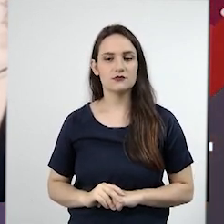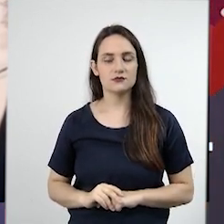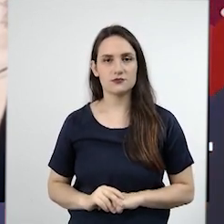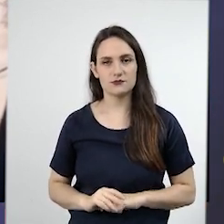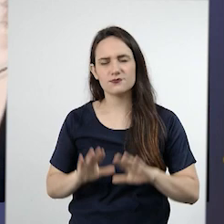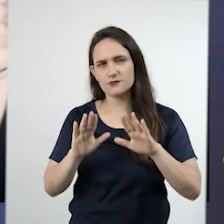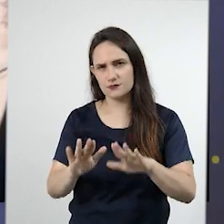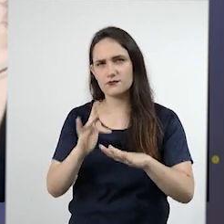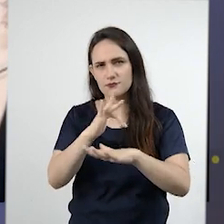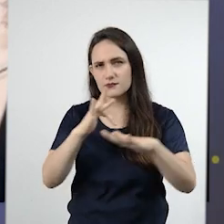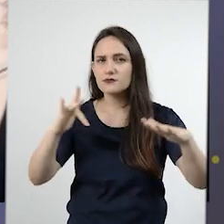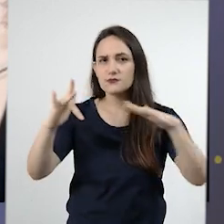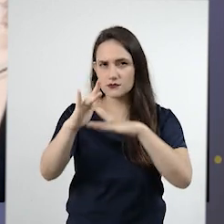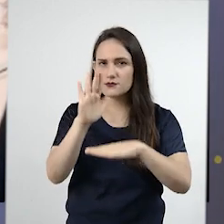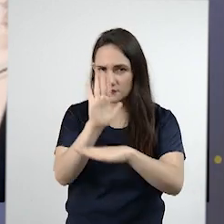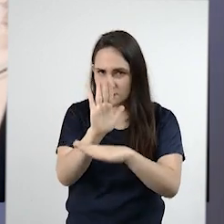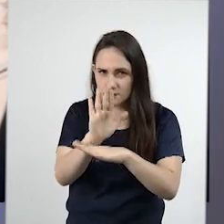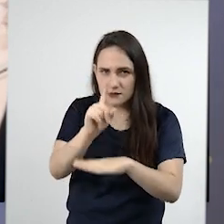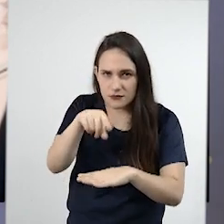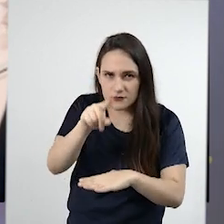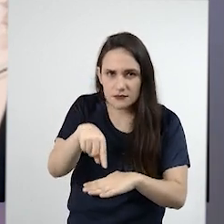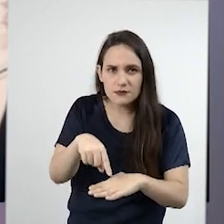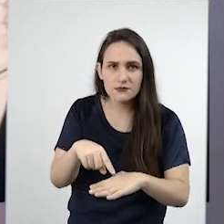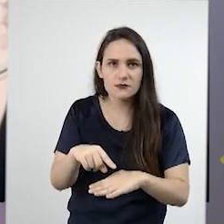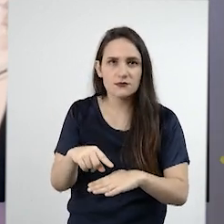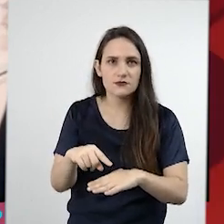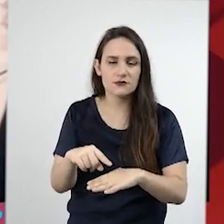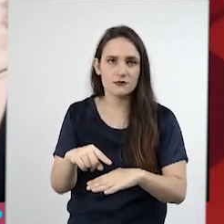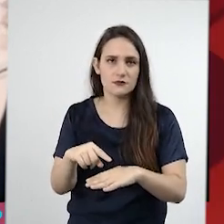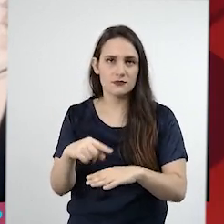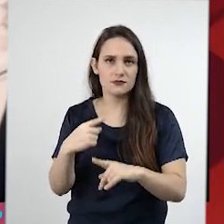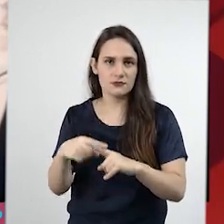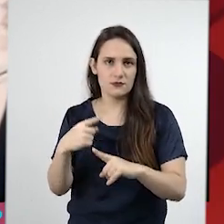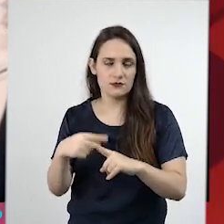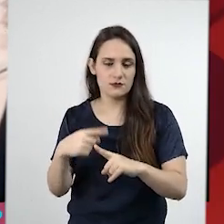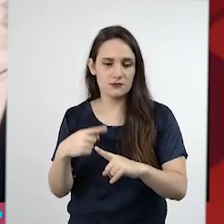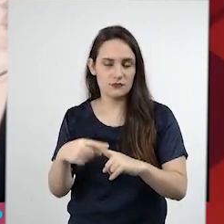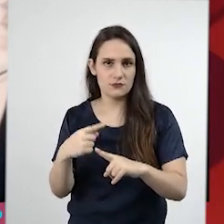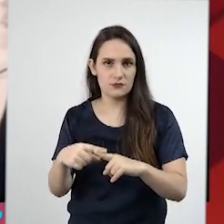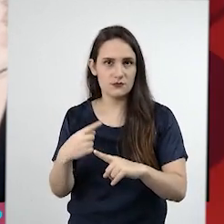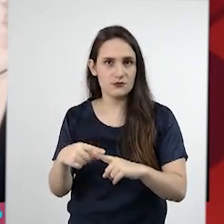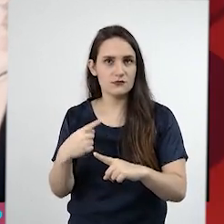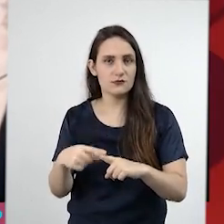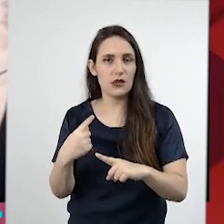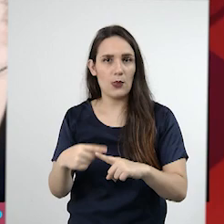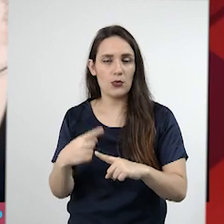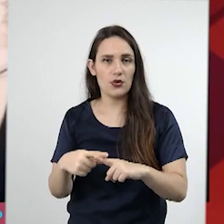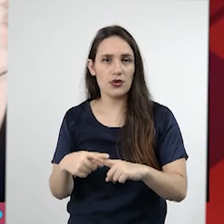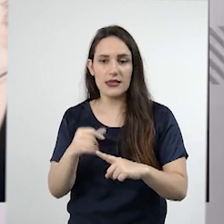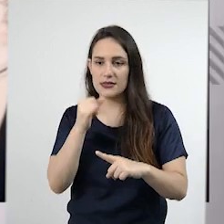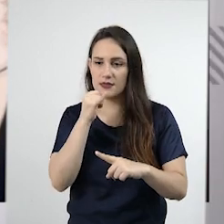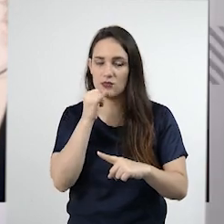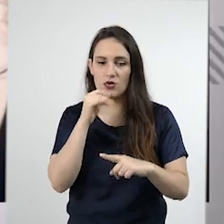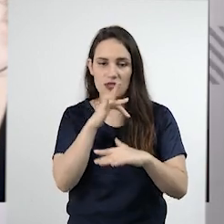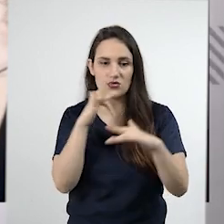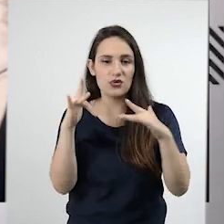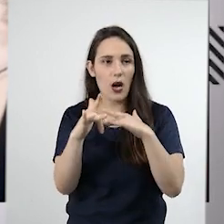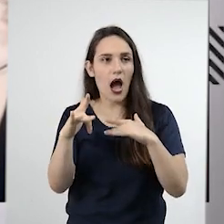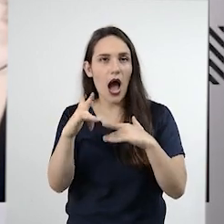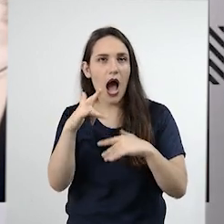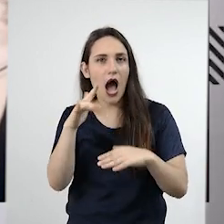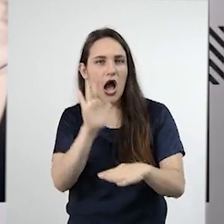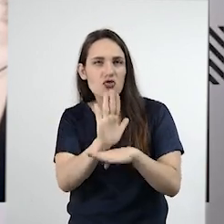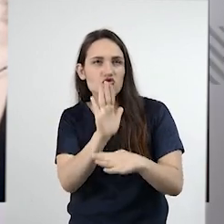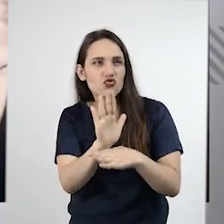com que as pessoas que querem se relacionar conheçam outras pessoas. Mas existe uma